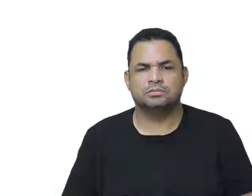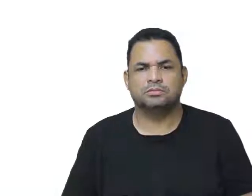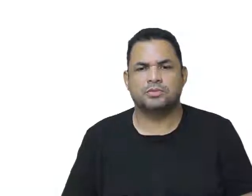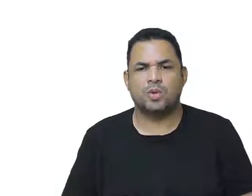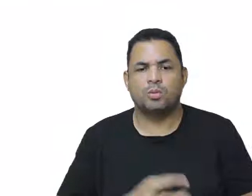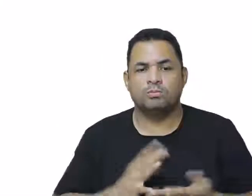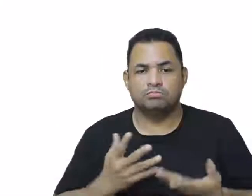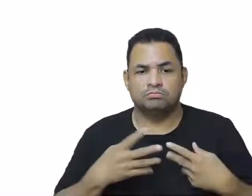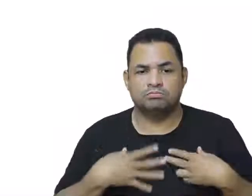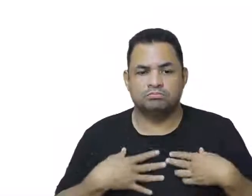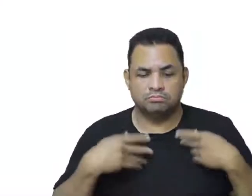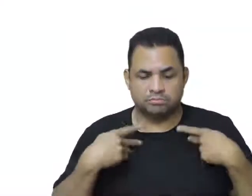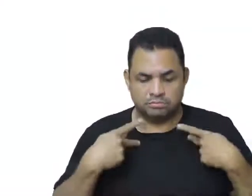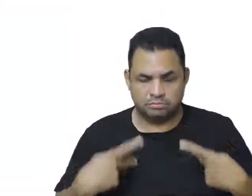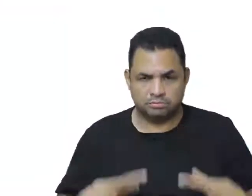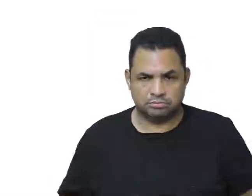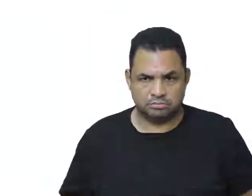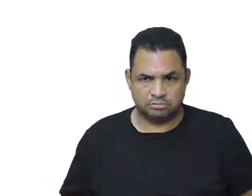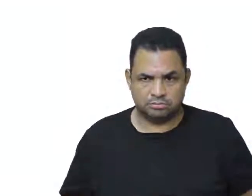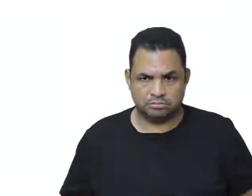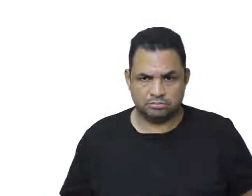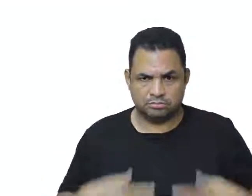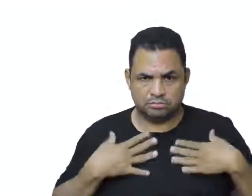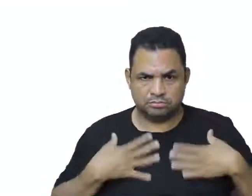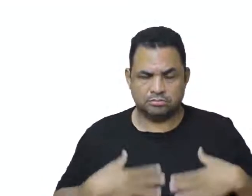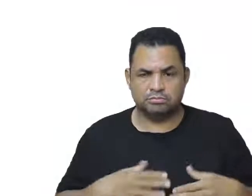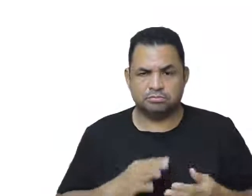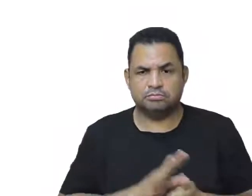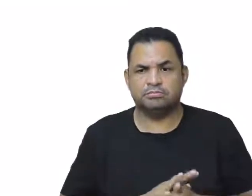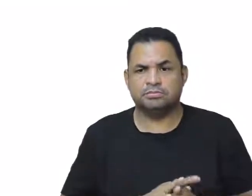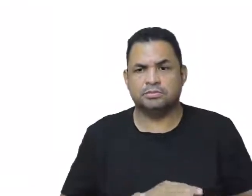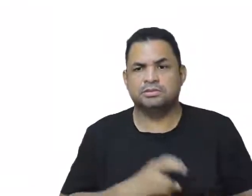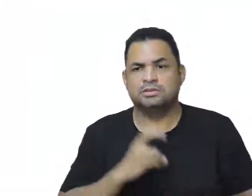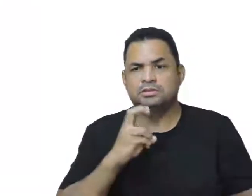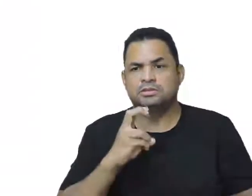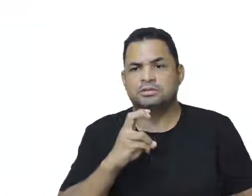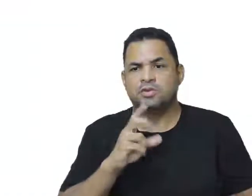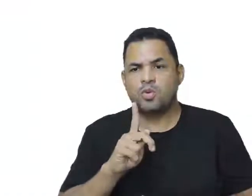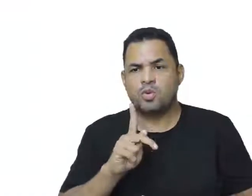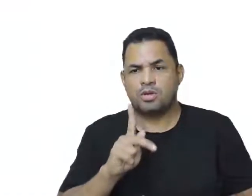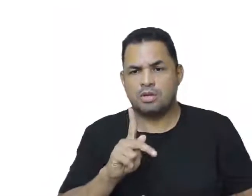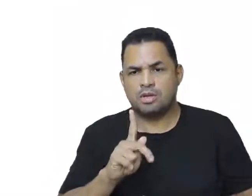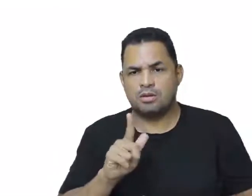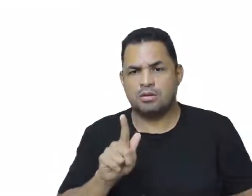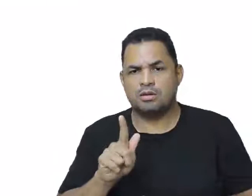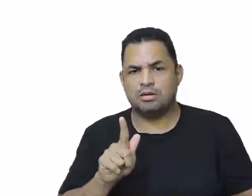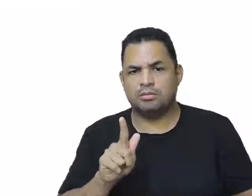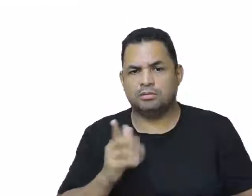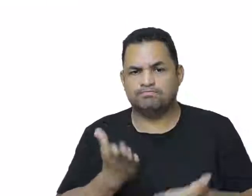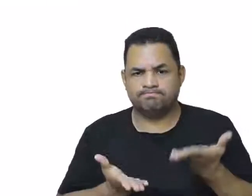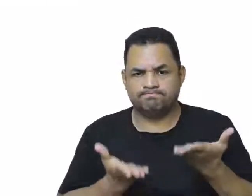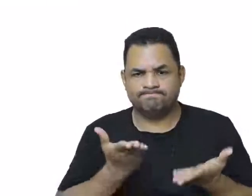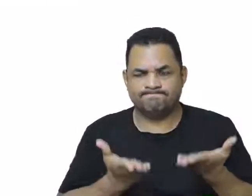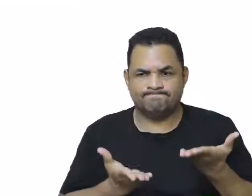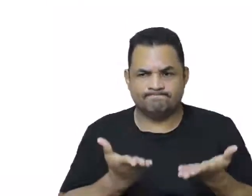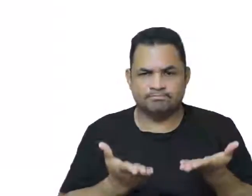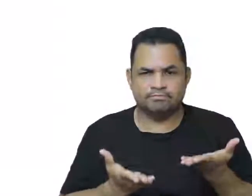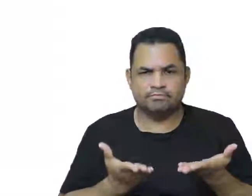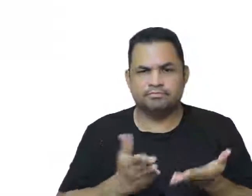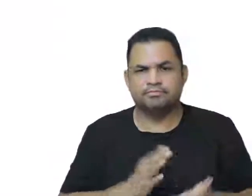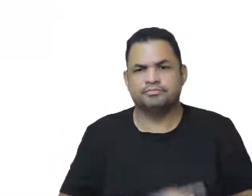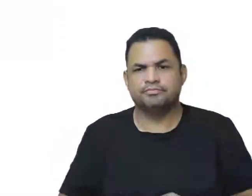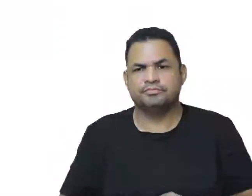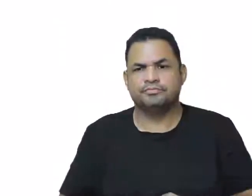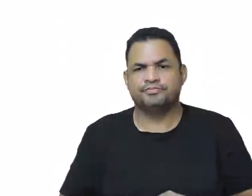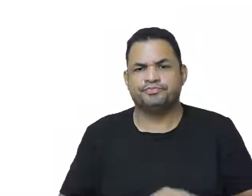Considerando o corpo inteiro, a pele de uma pessoa chega a pesar 5 quilos. Tá? Só a pele, né? Tem